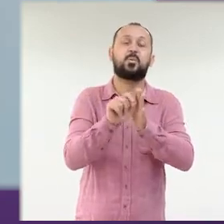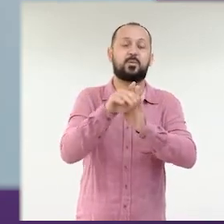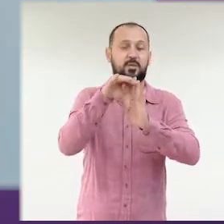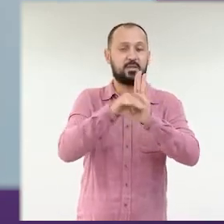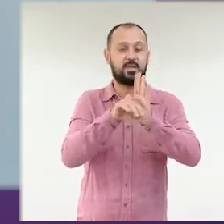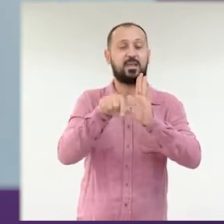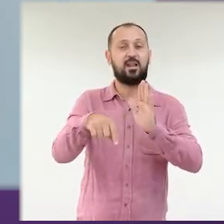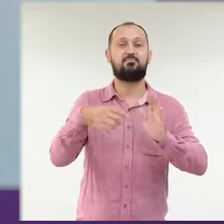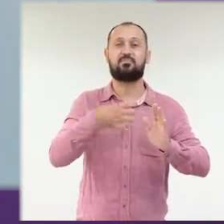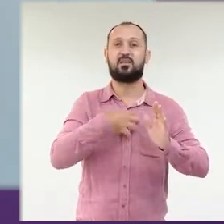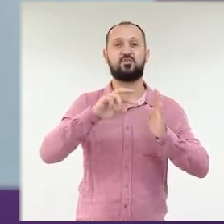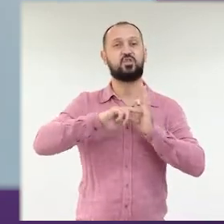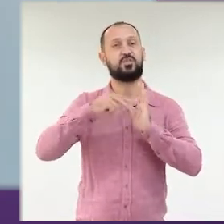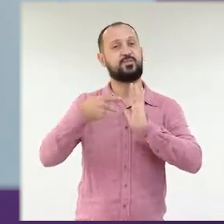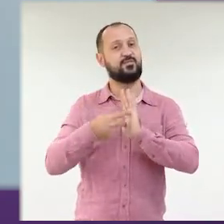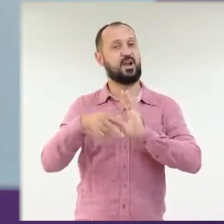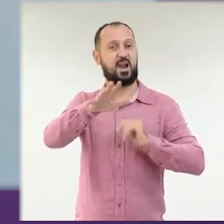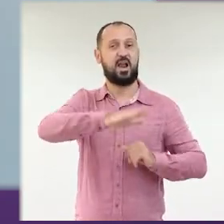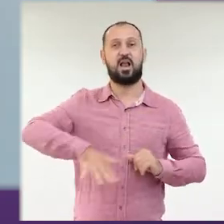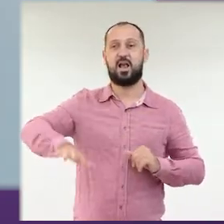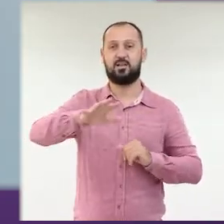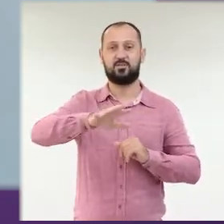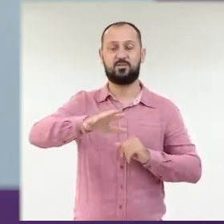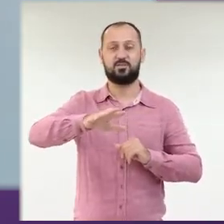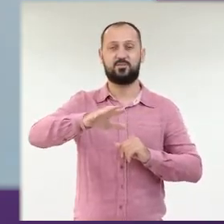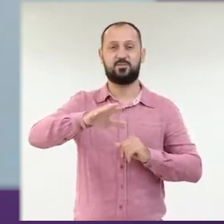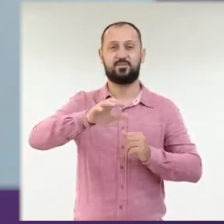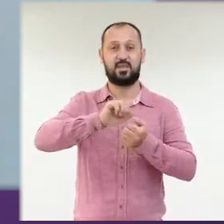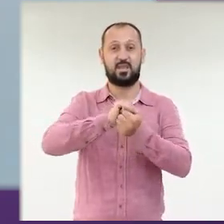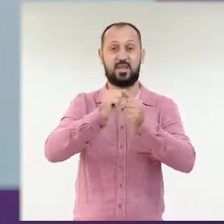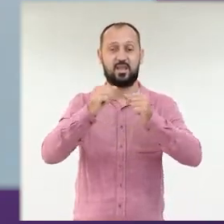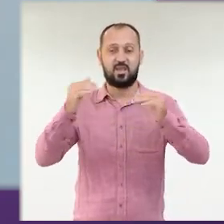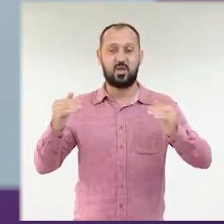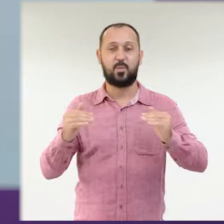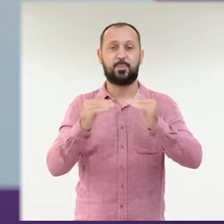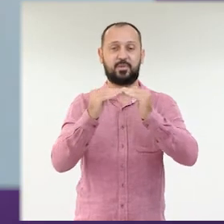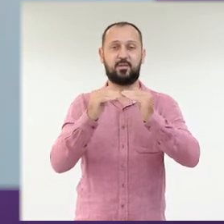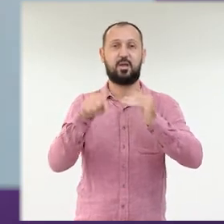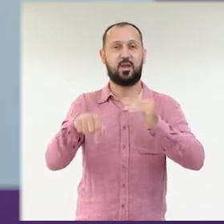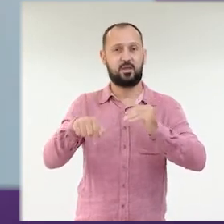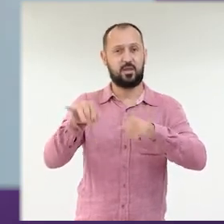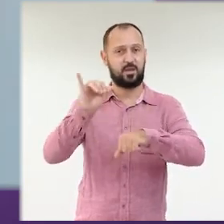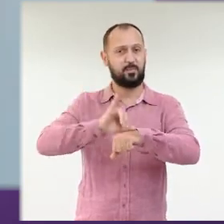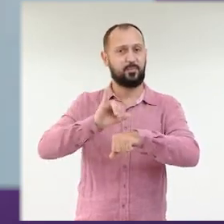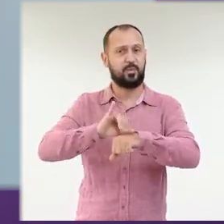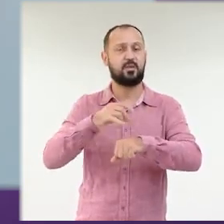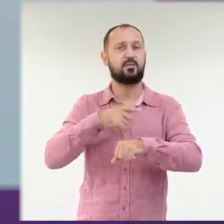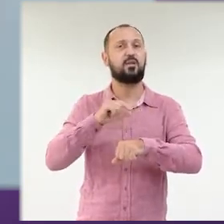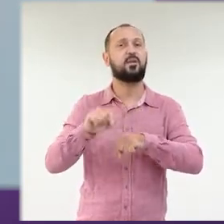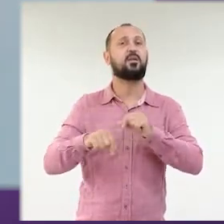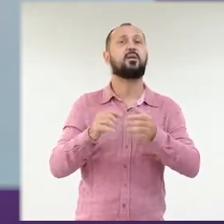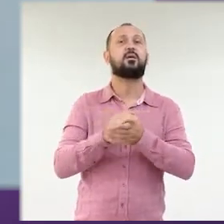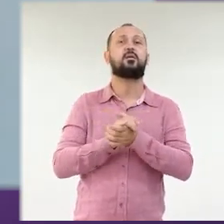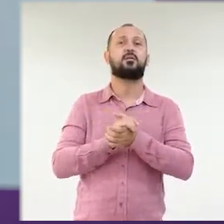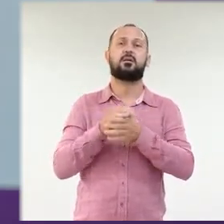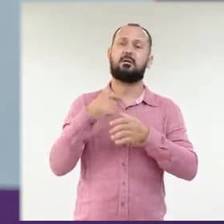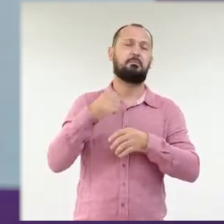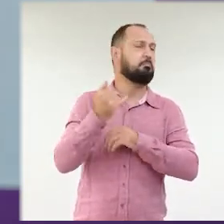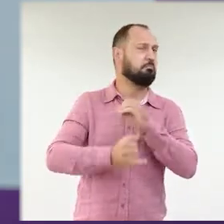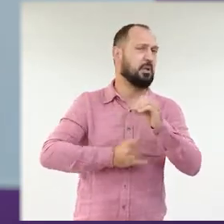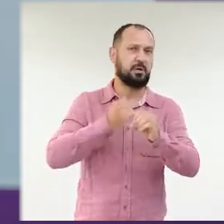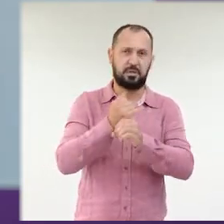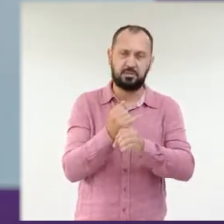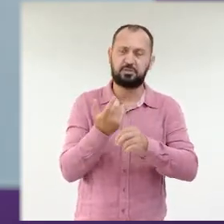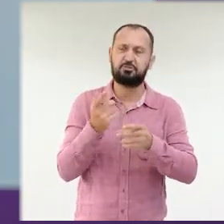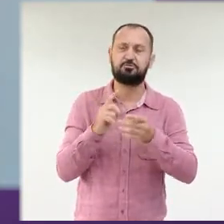fique significativa, para que a ação seja adequada. Enquanto capital, a gente tem aqui, teoricamente, a questão